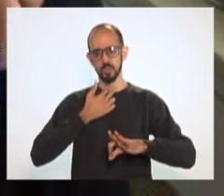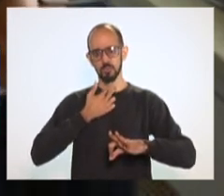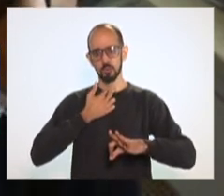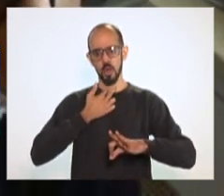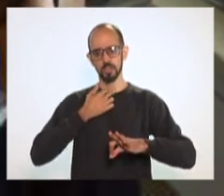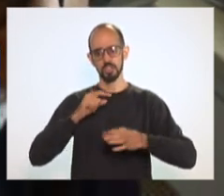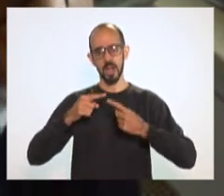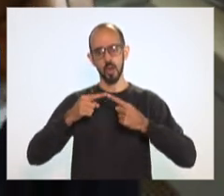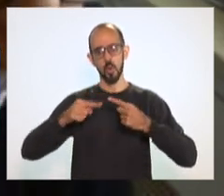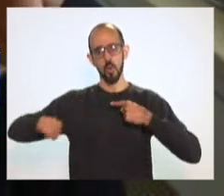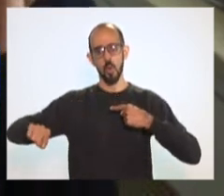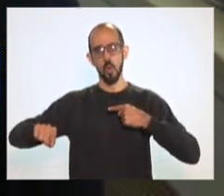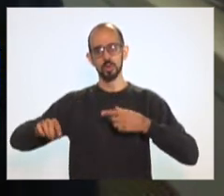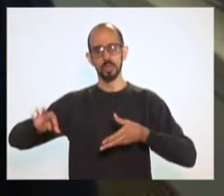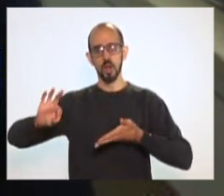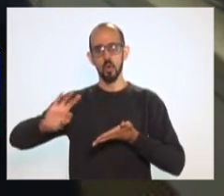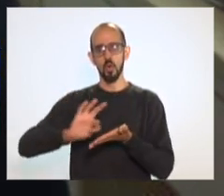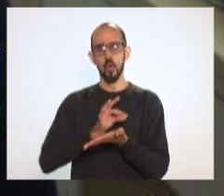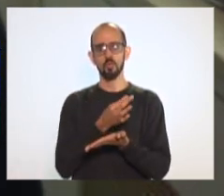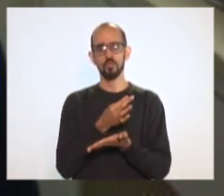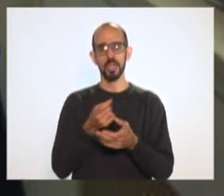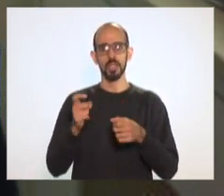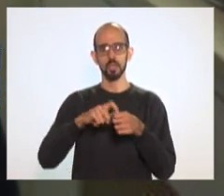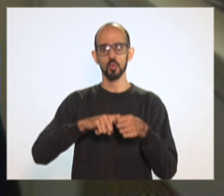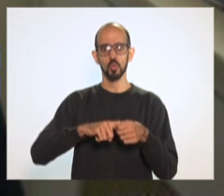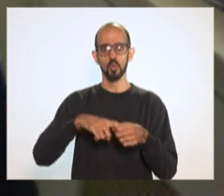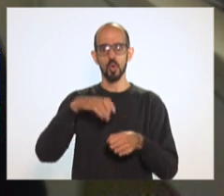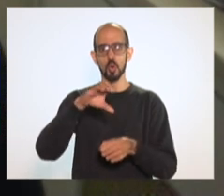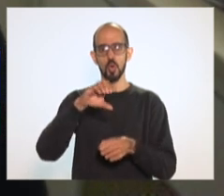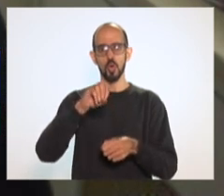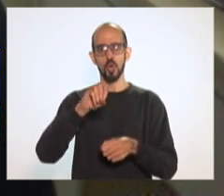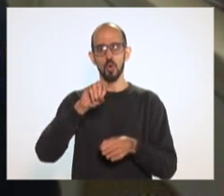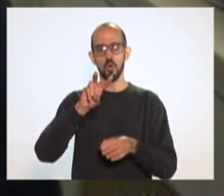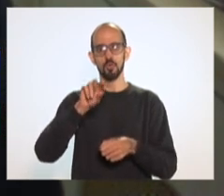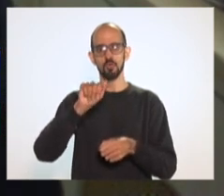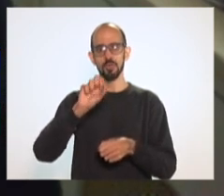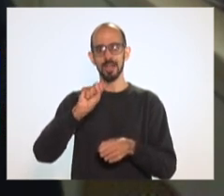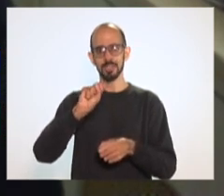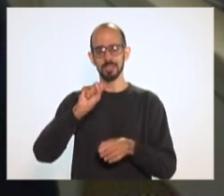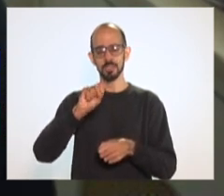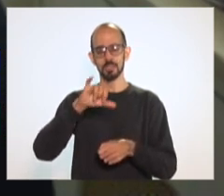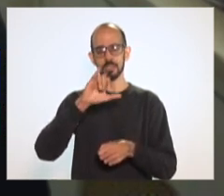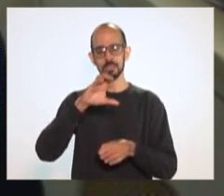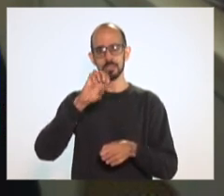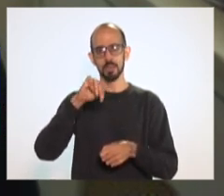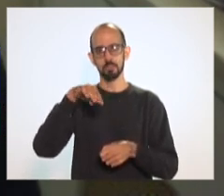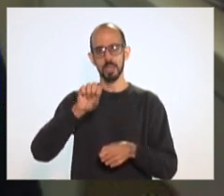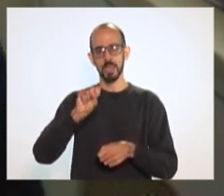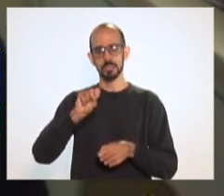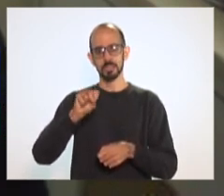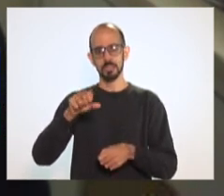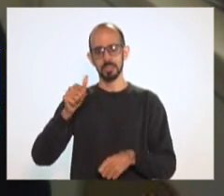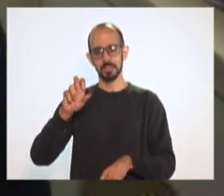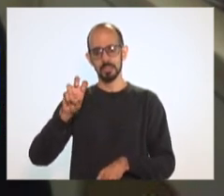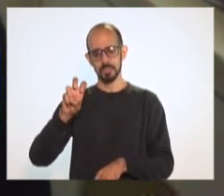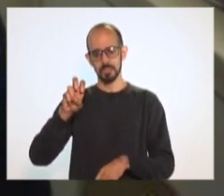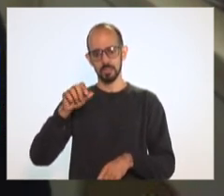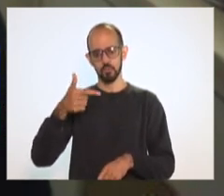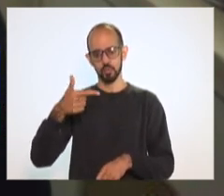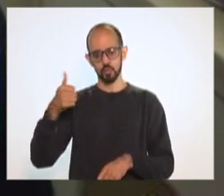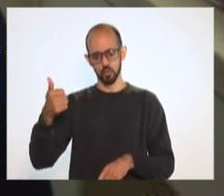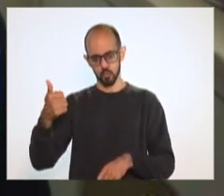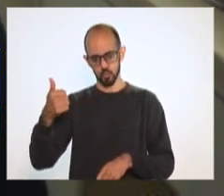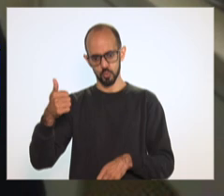o convênio com faz ICMS 1521. Então, o projeto está